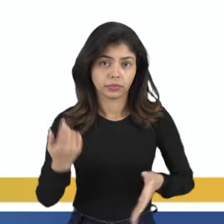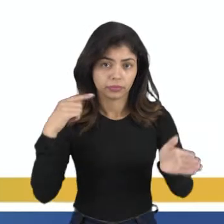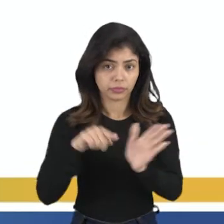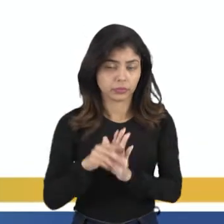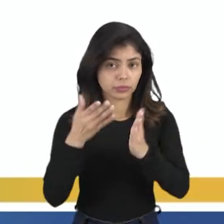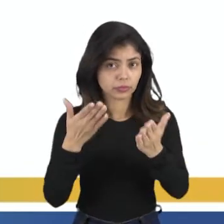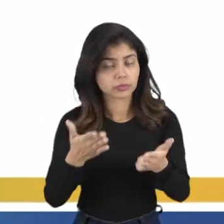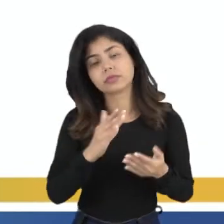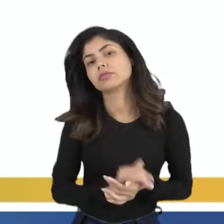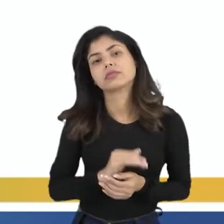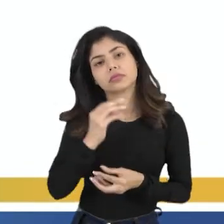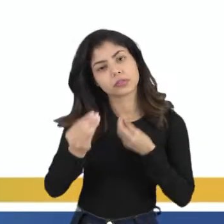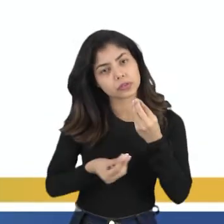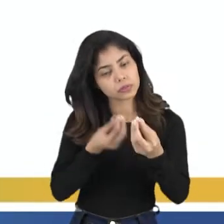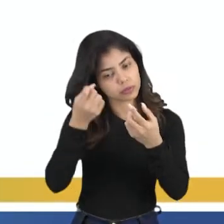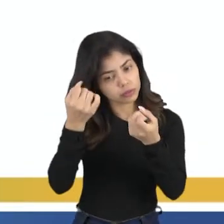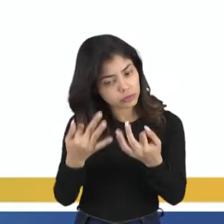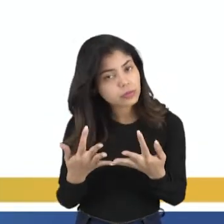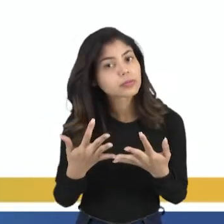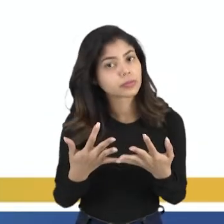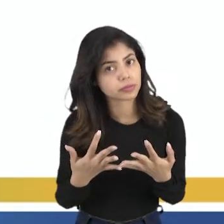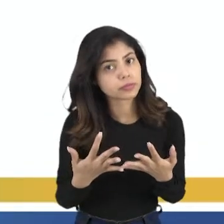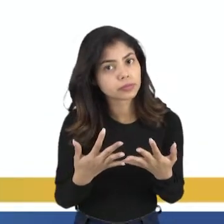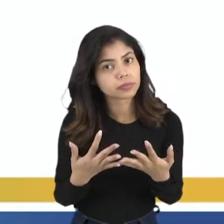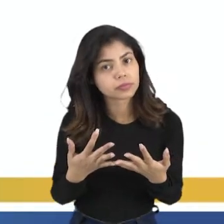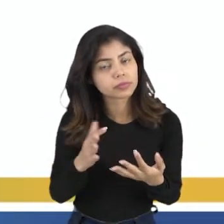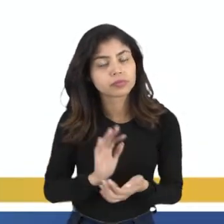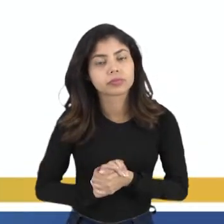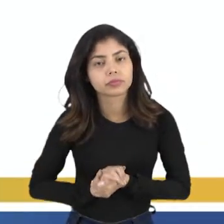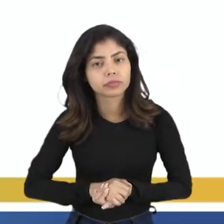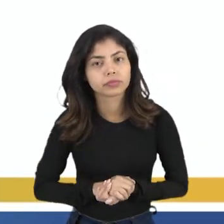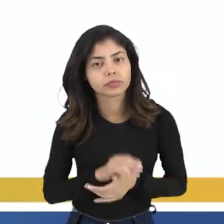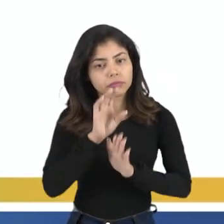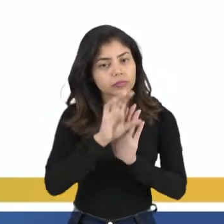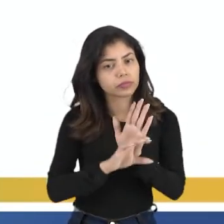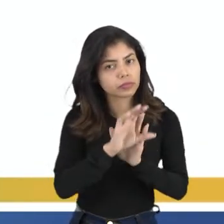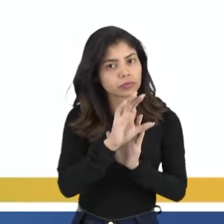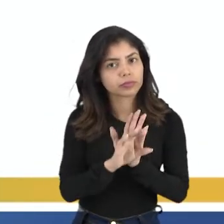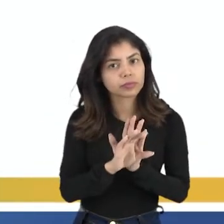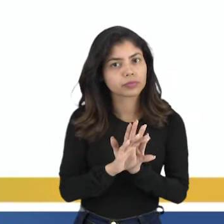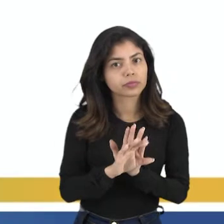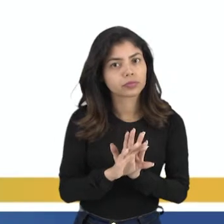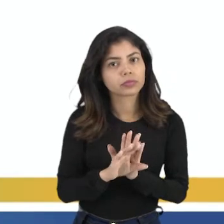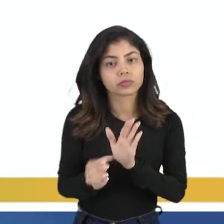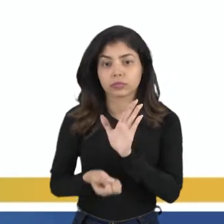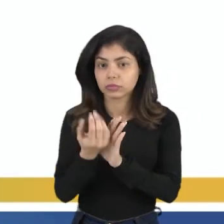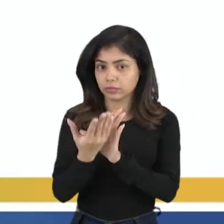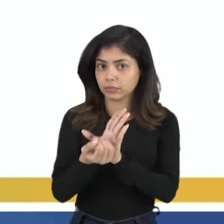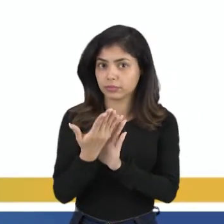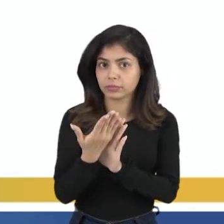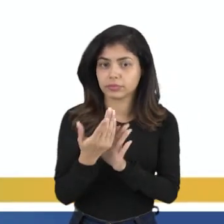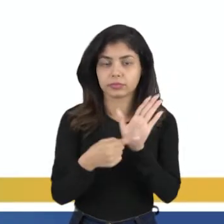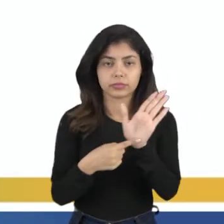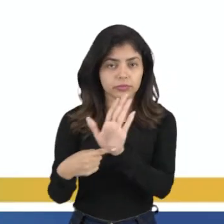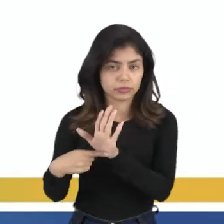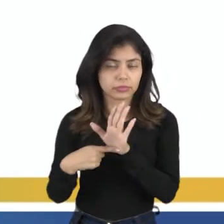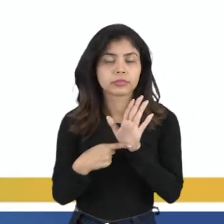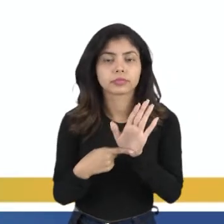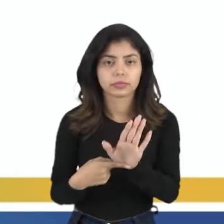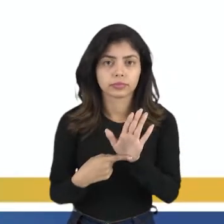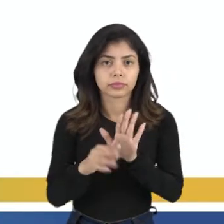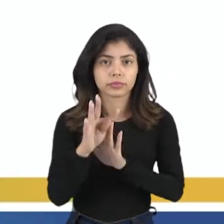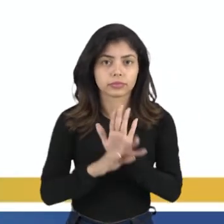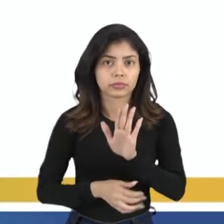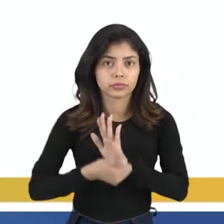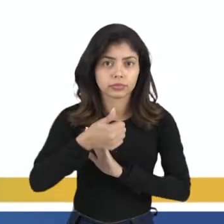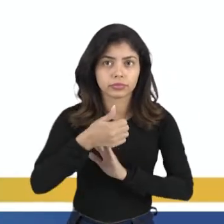queremos saber é isso: de que maneira o texto 2 exemplifica o conceito de criatividade em publicidade apresentado no texto